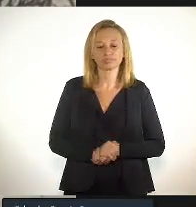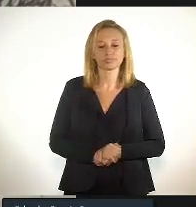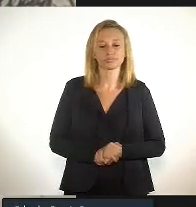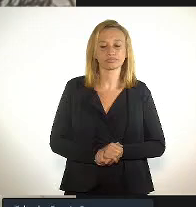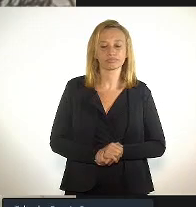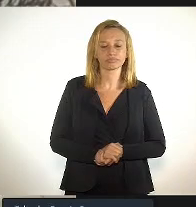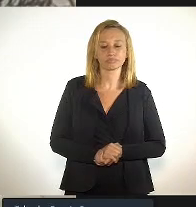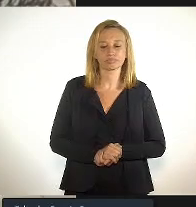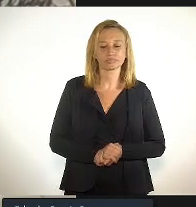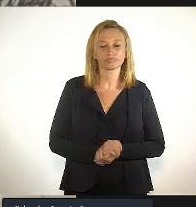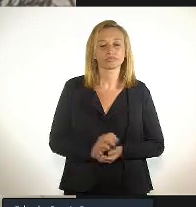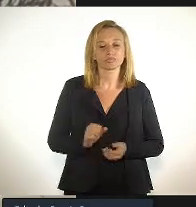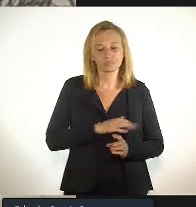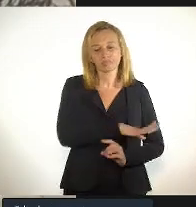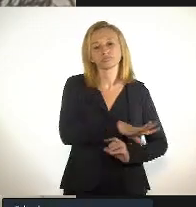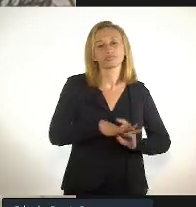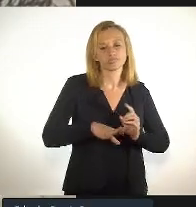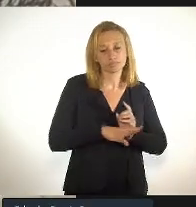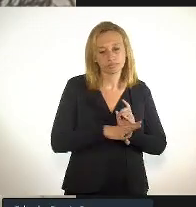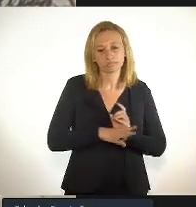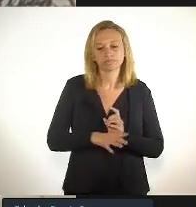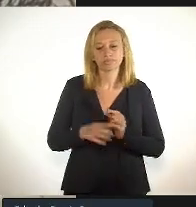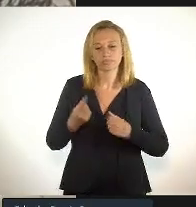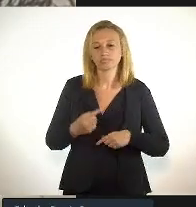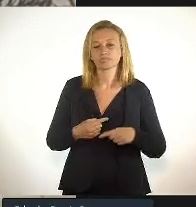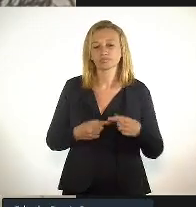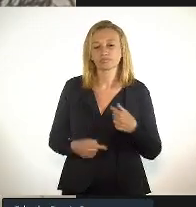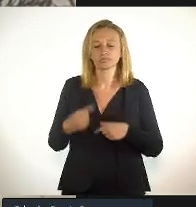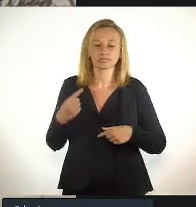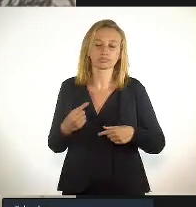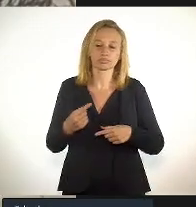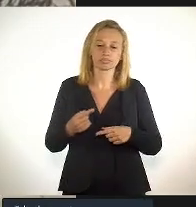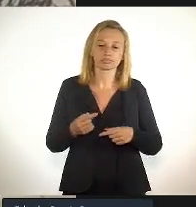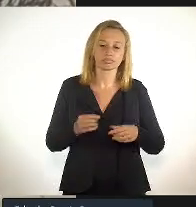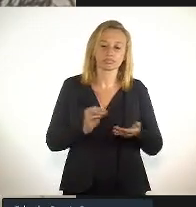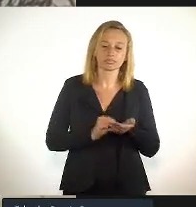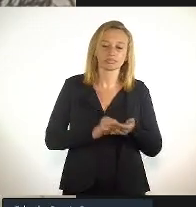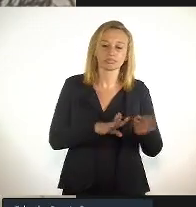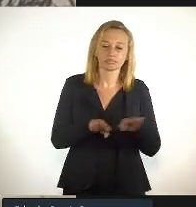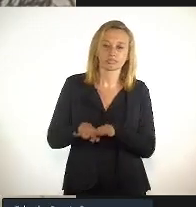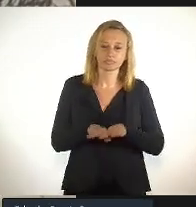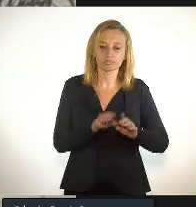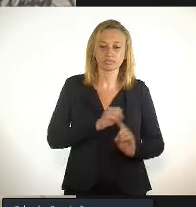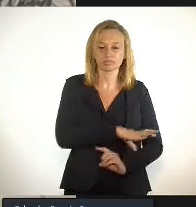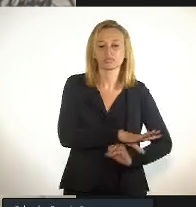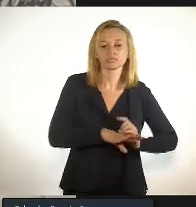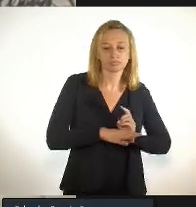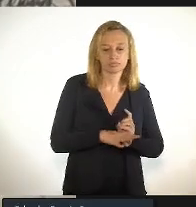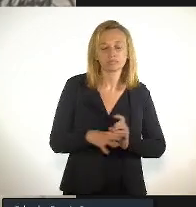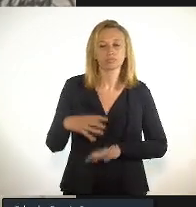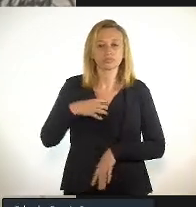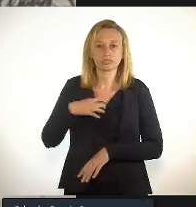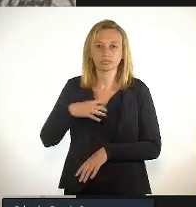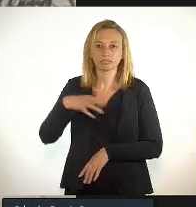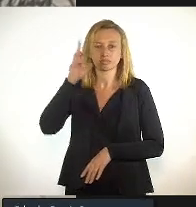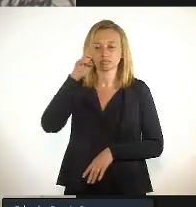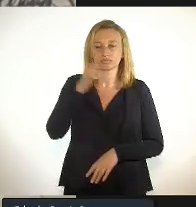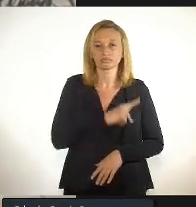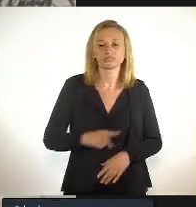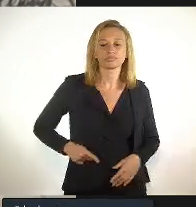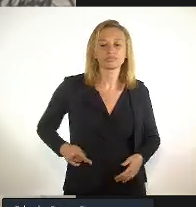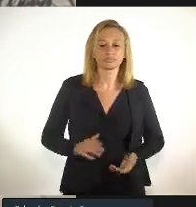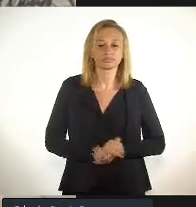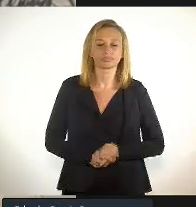tange a uma sociedade que supere as desigualdades sociais. E, nesse sentido, senhor